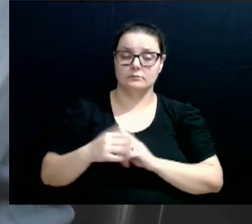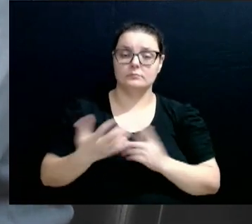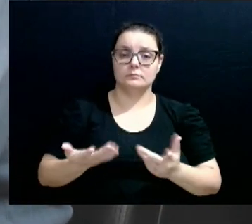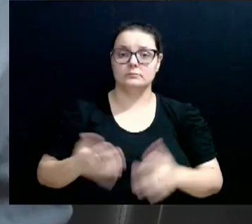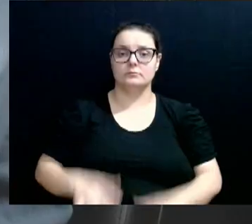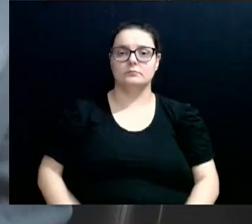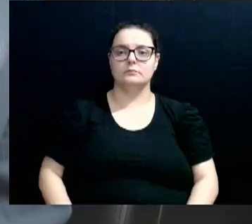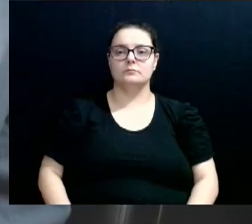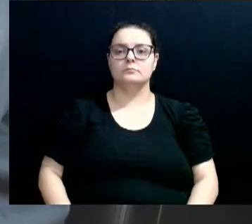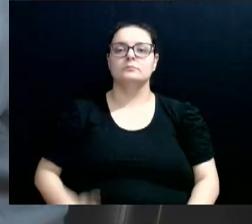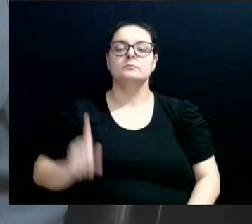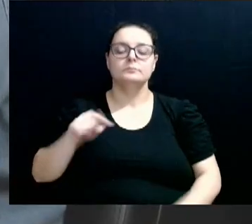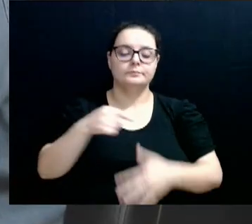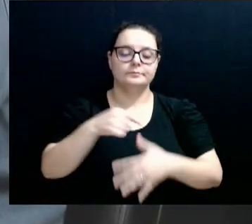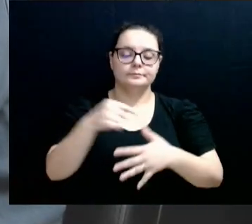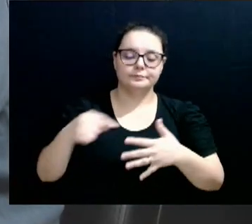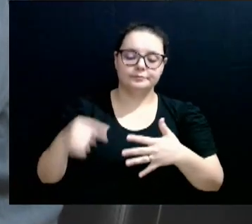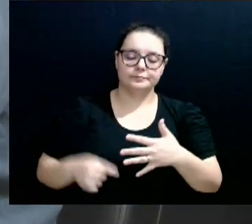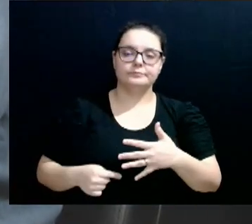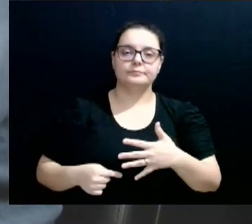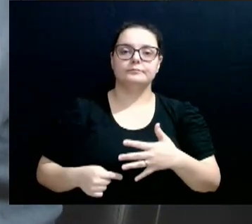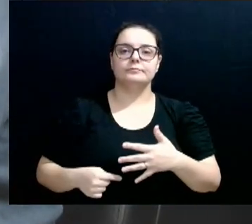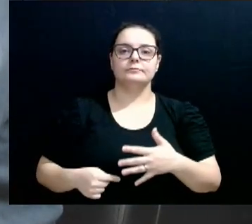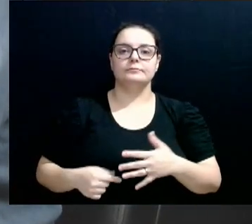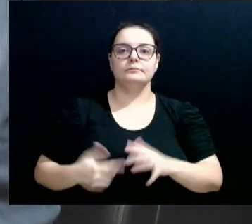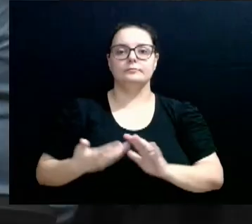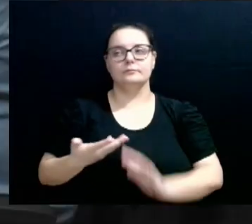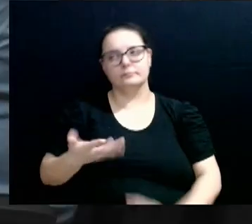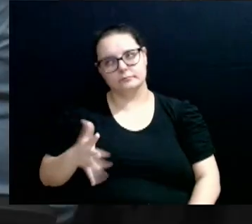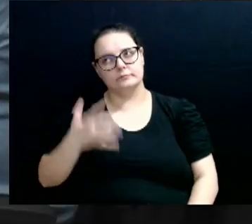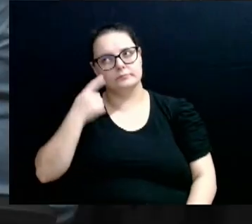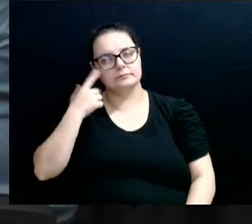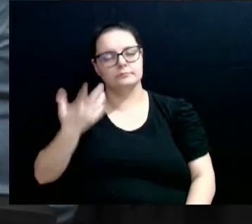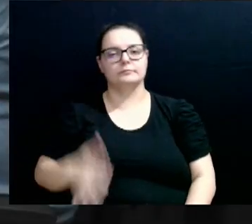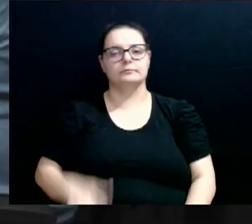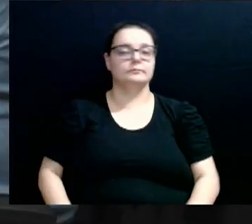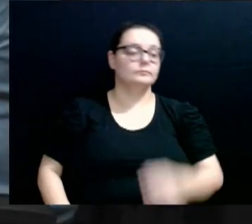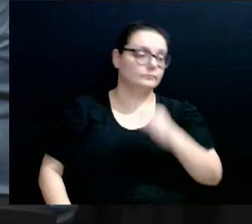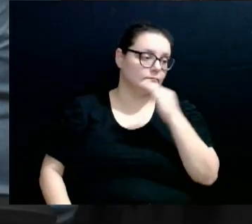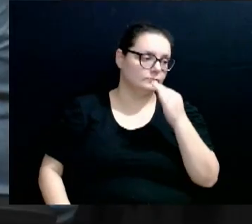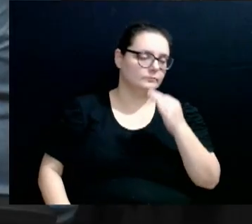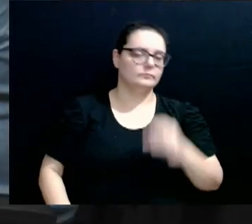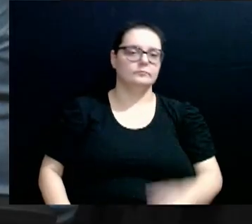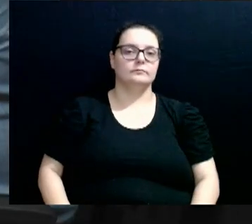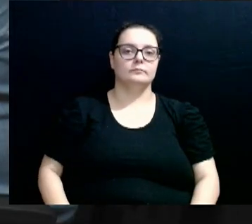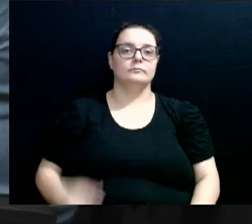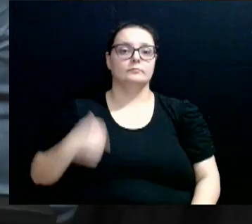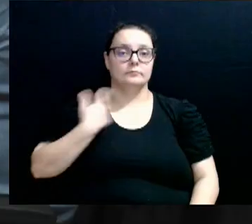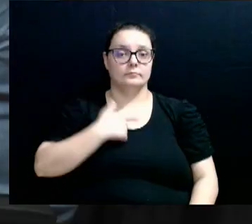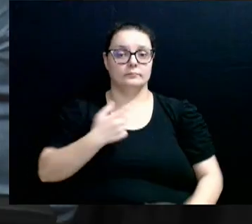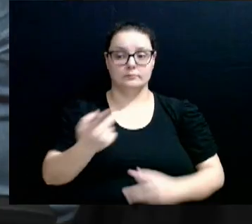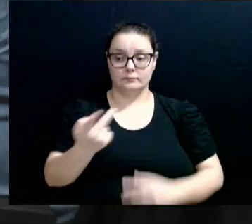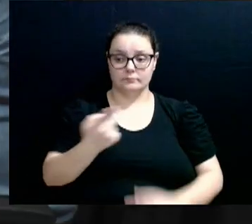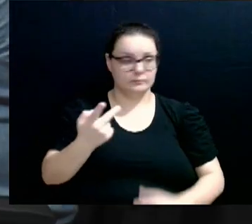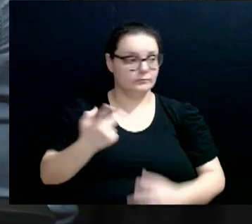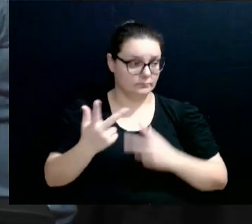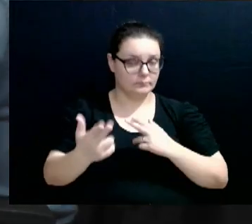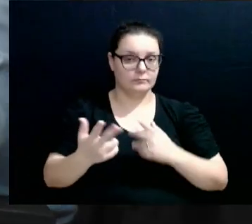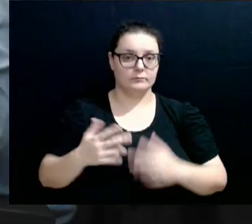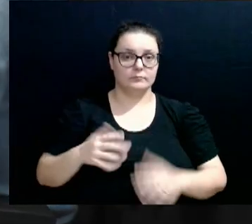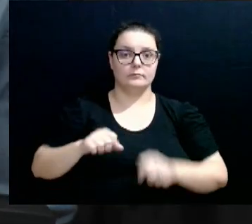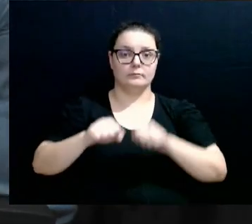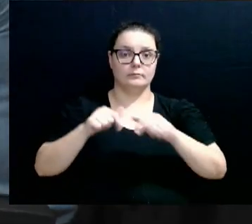elemento importante, sim. Perfeito. Ô Luiz, nós temos algo em comum, né, que é o fato de nós sermos formados em História,